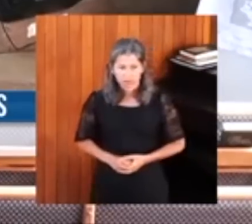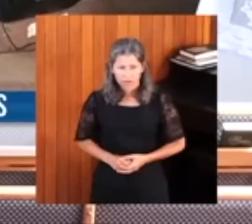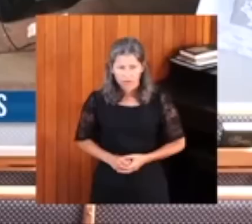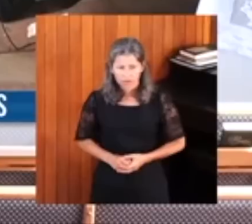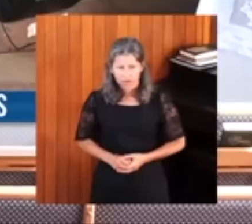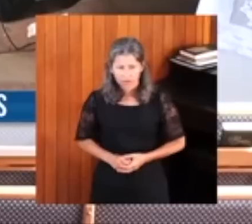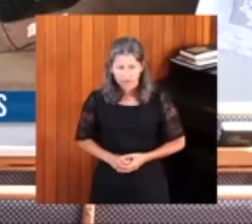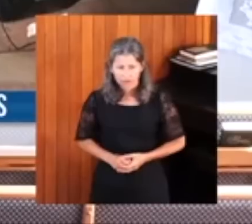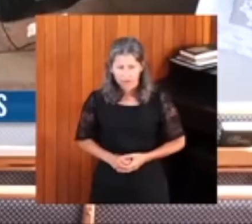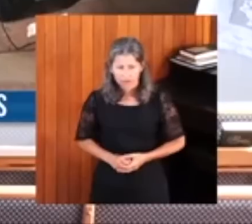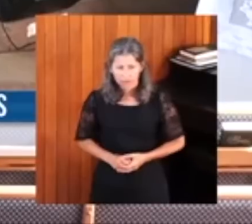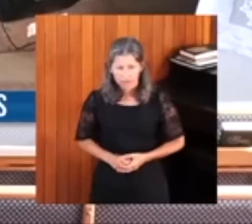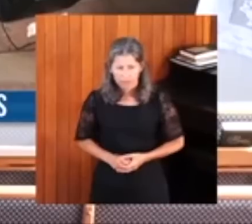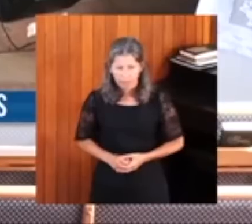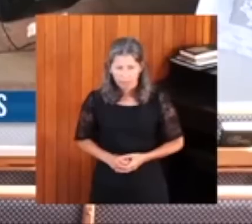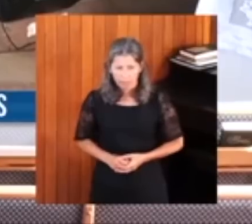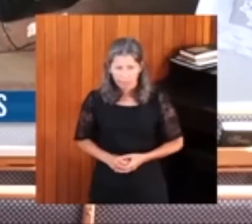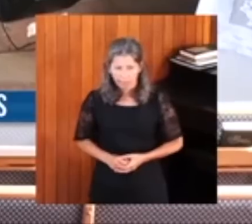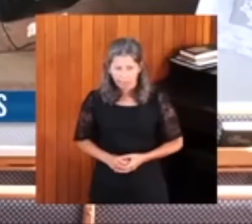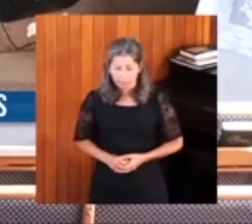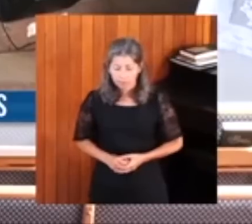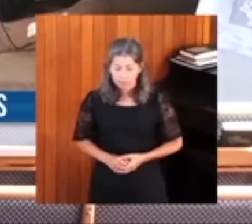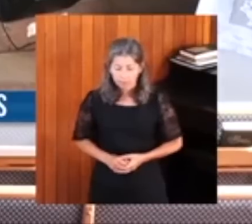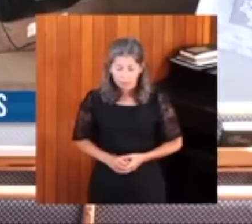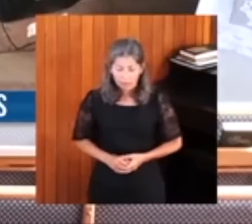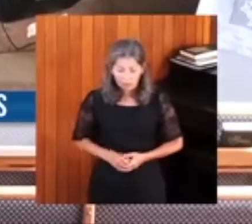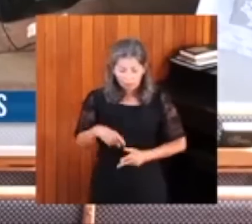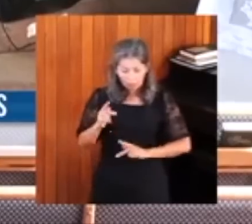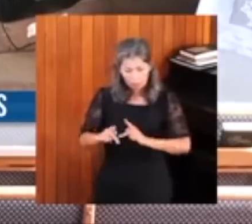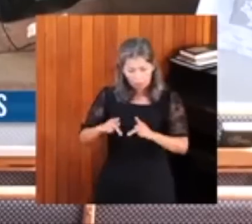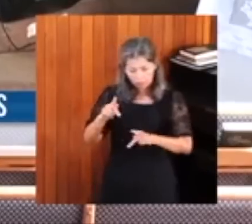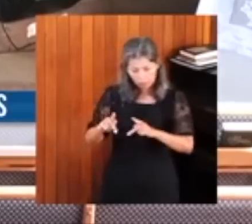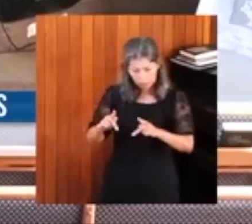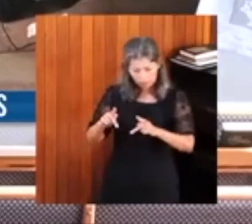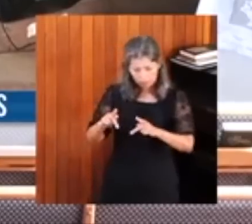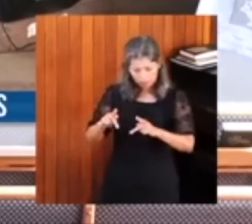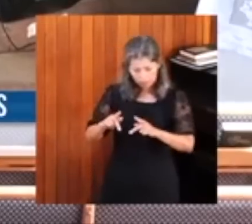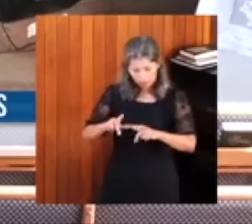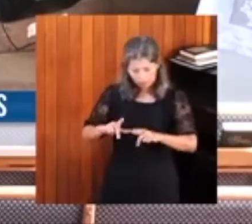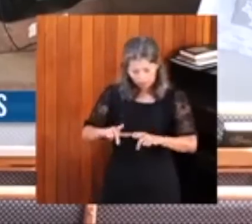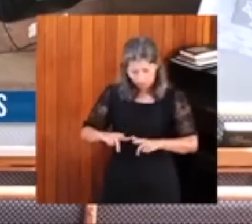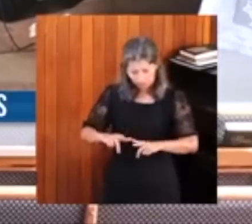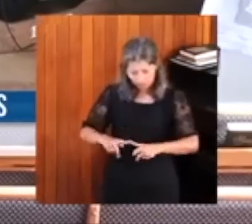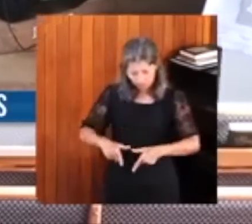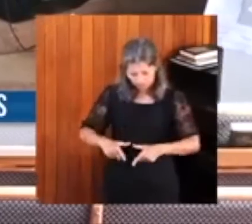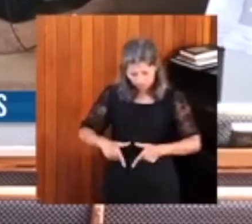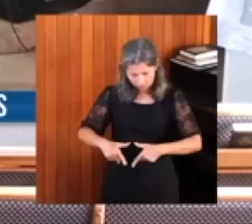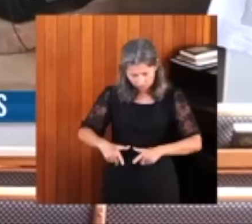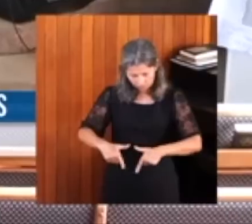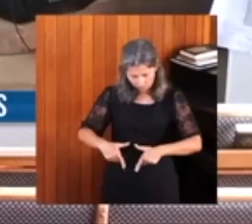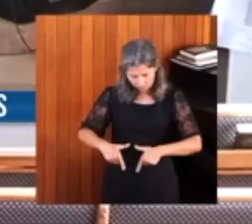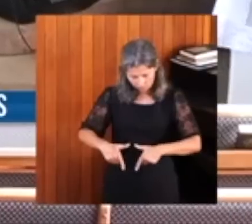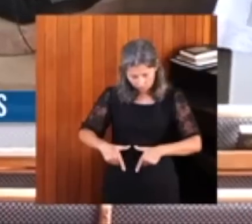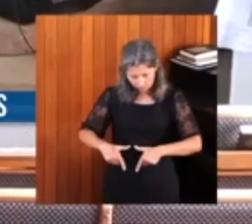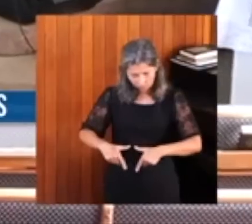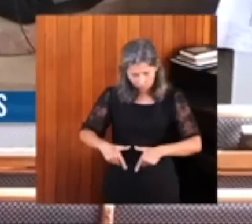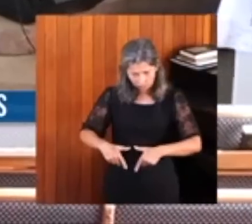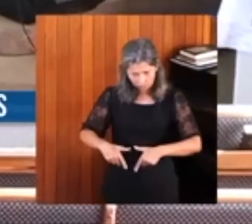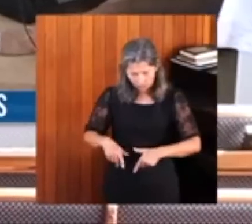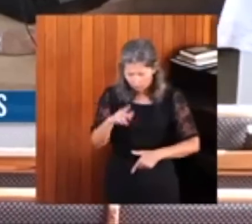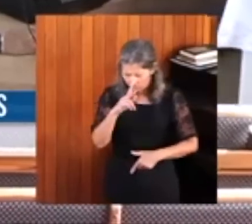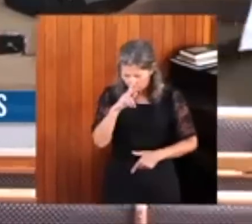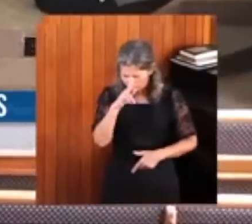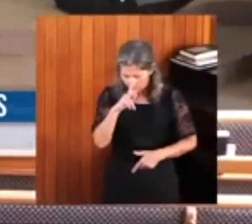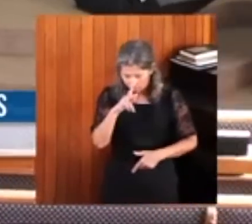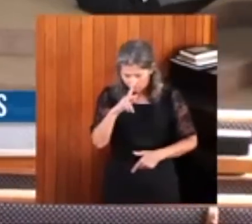com Balaão, com Balaque, né? O povo de Israel suportou guerras, batalhas, privações e tal. Aí o diabo usa uma outra estratégia. Já que eles não